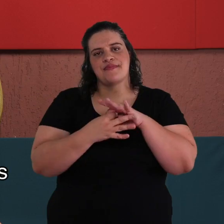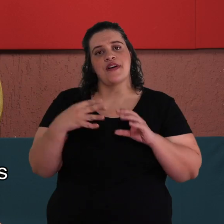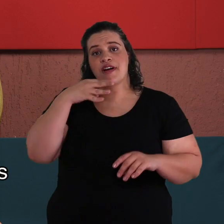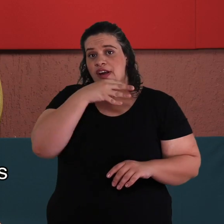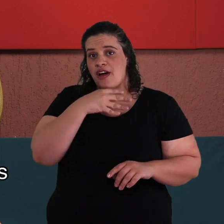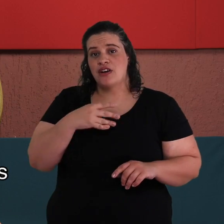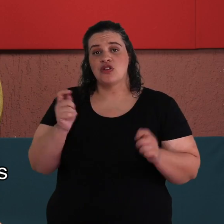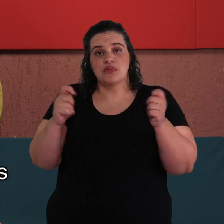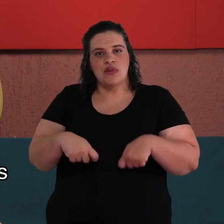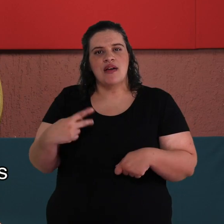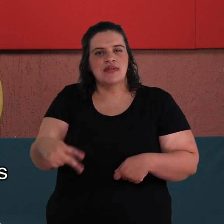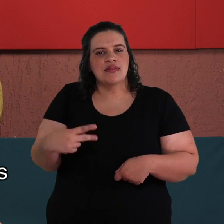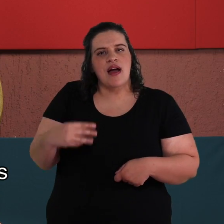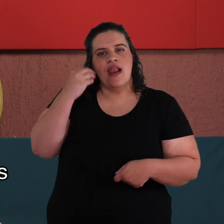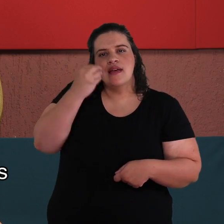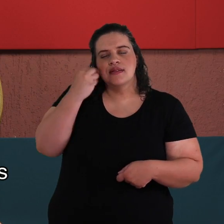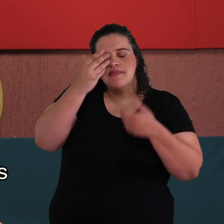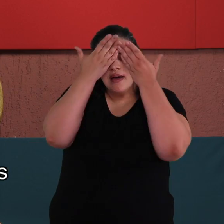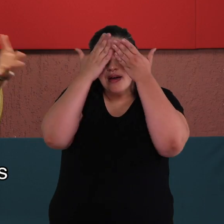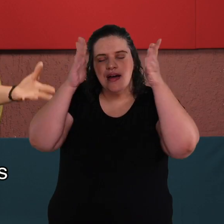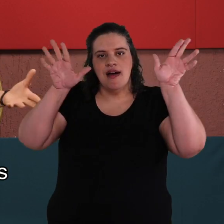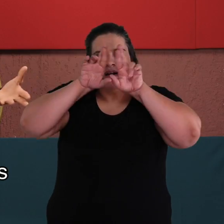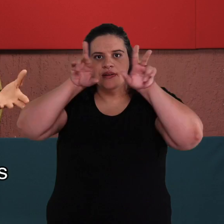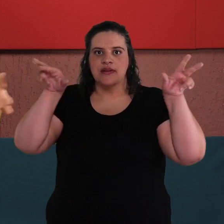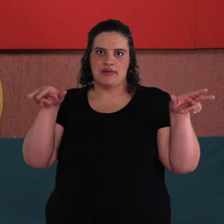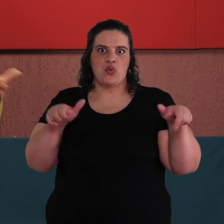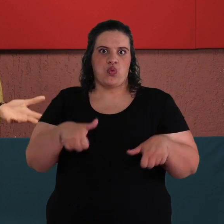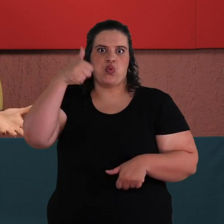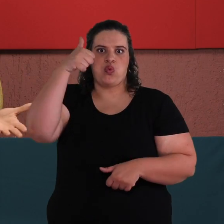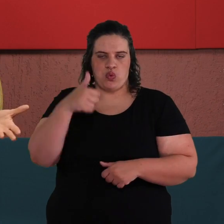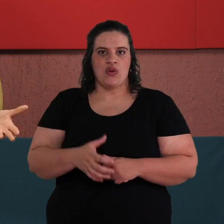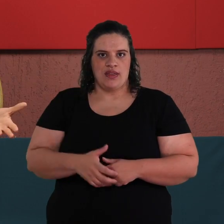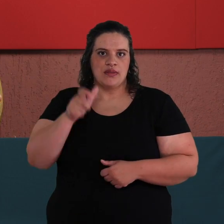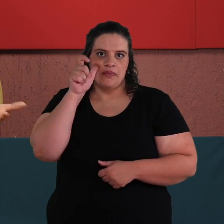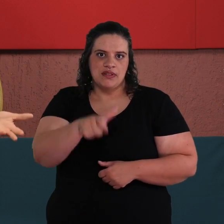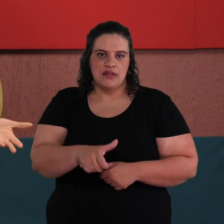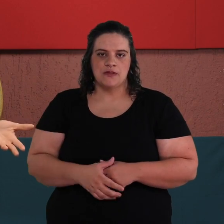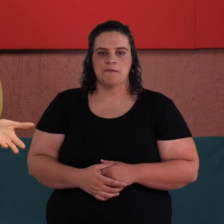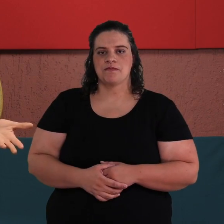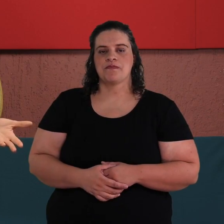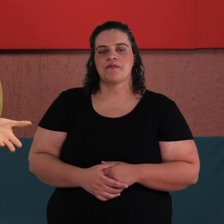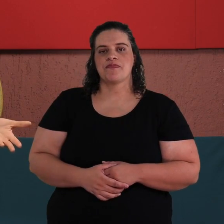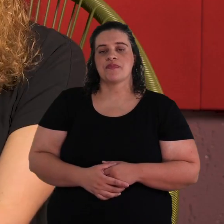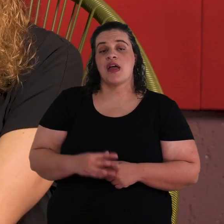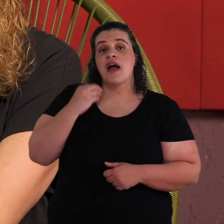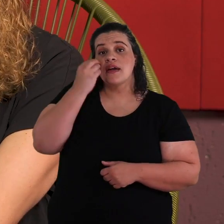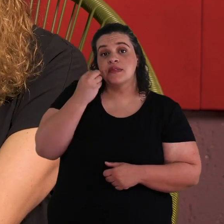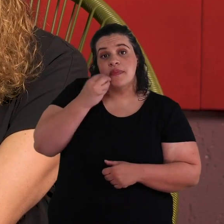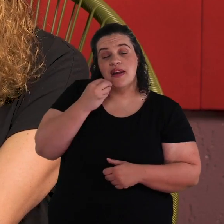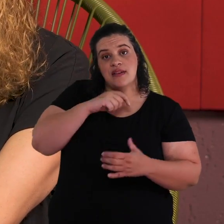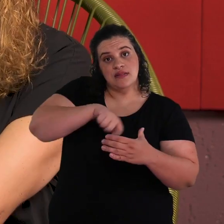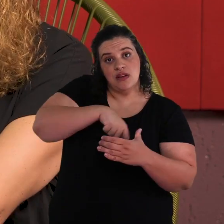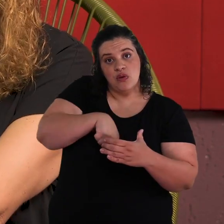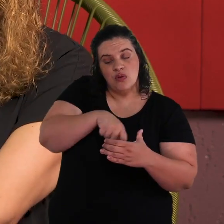é claro, né, que as possibilidades de experiências ampliadas são muito maiores, muito mais interessantes. A experiência